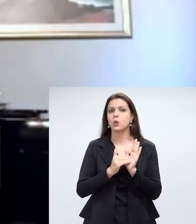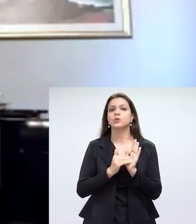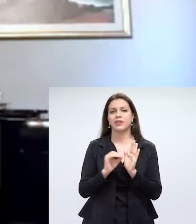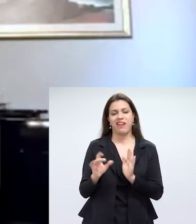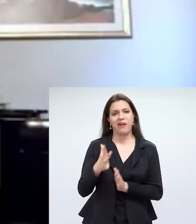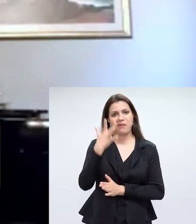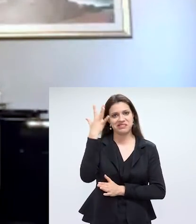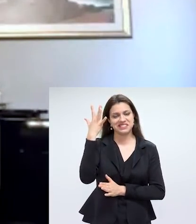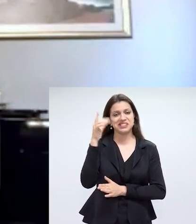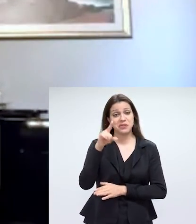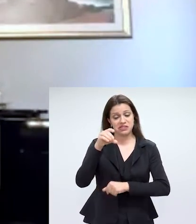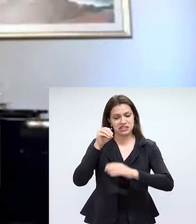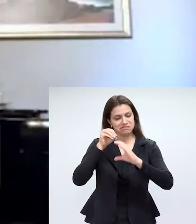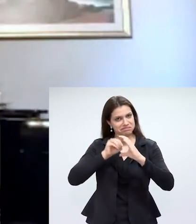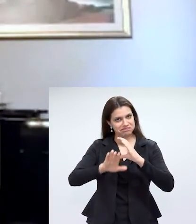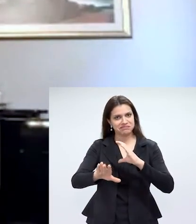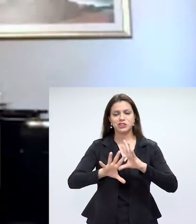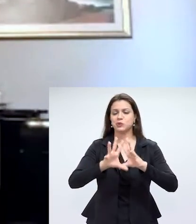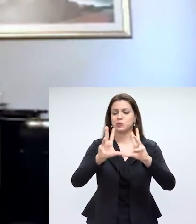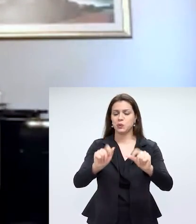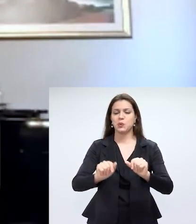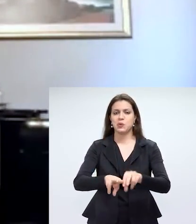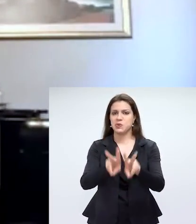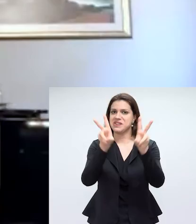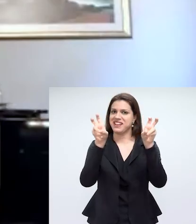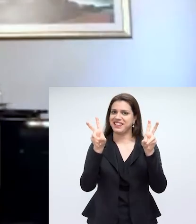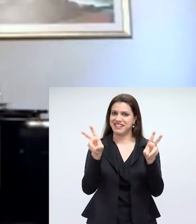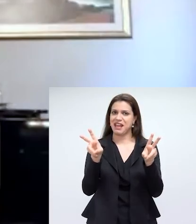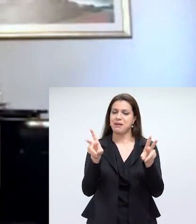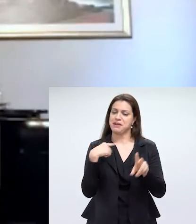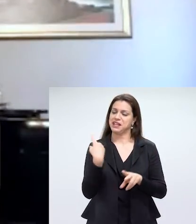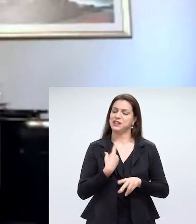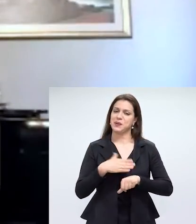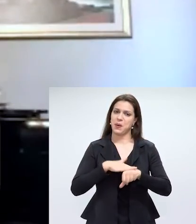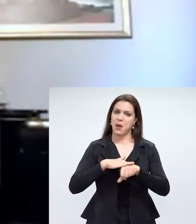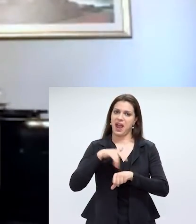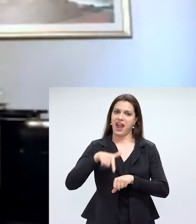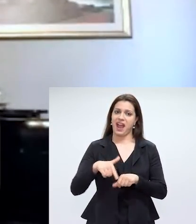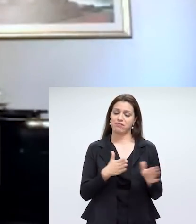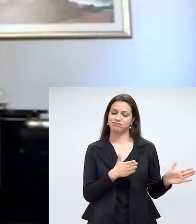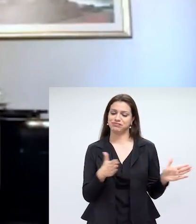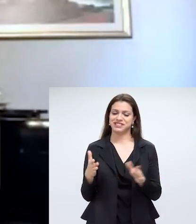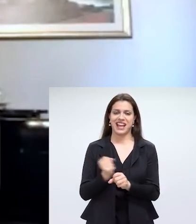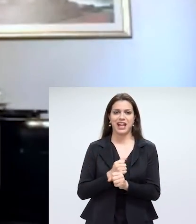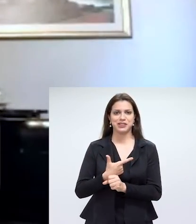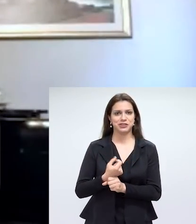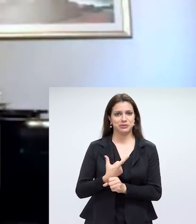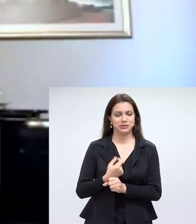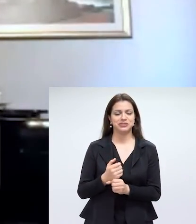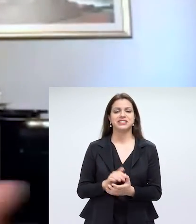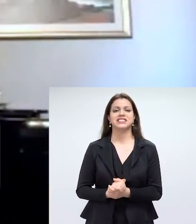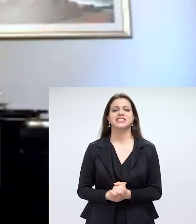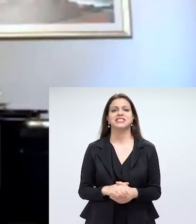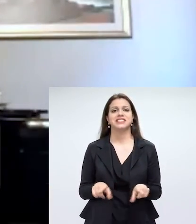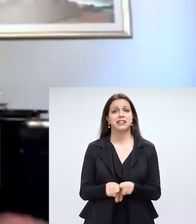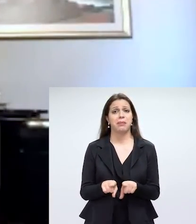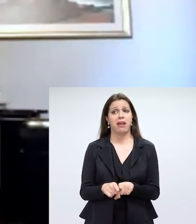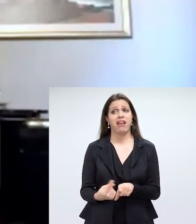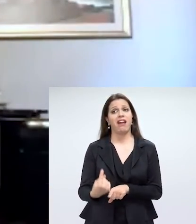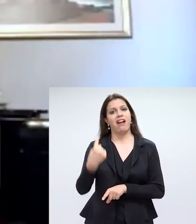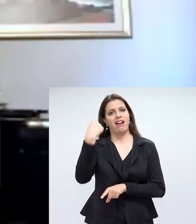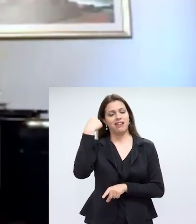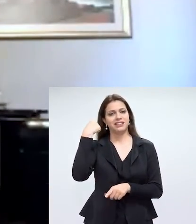possa rever e compartilhar todos os temas abordados por nós ao longo do ano de 2020 e também os